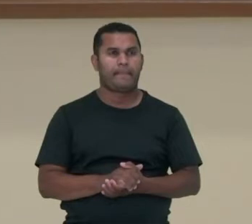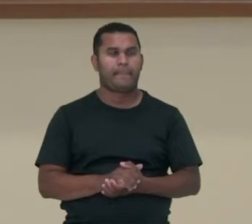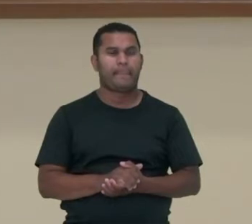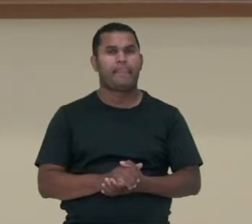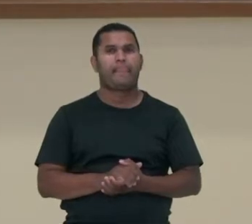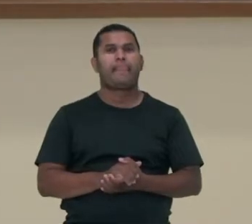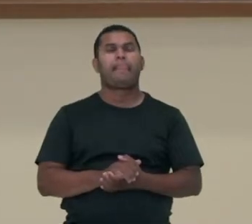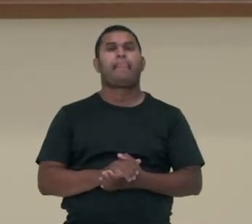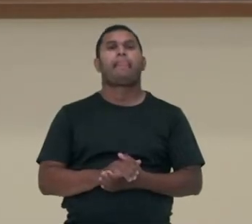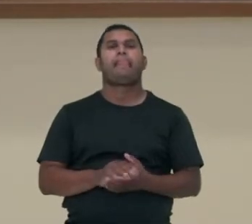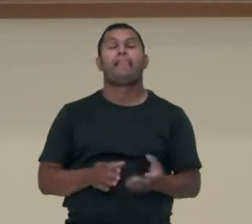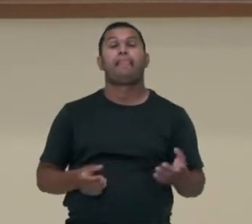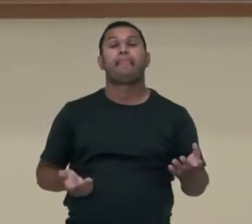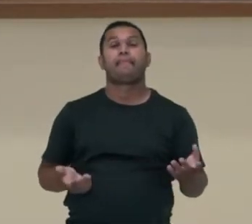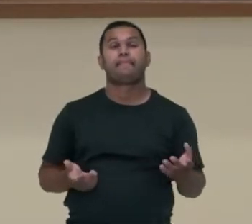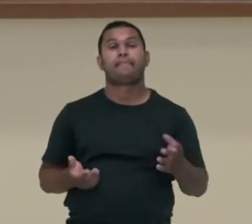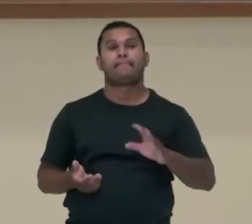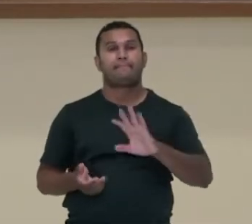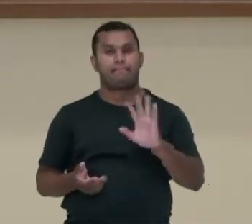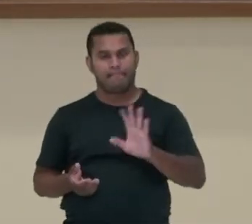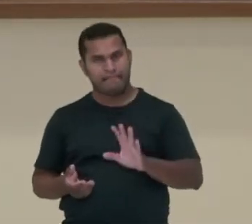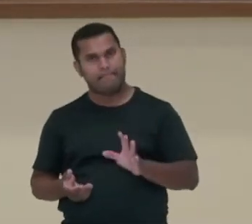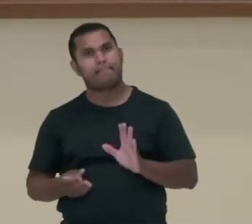Então vamos lá, gente, vamos listar várias coisas aqui.